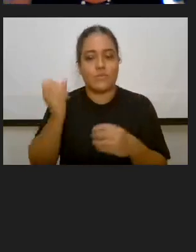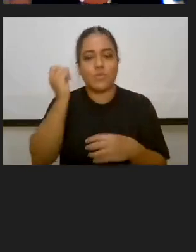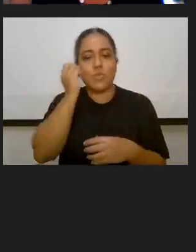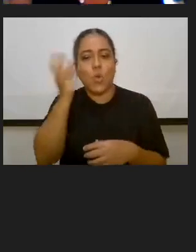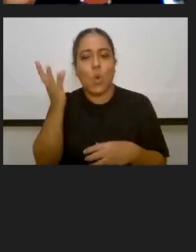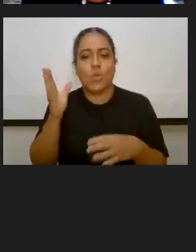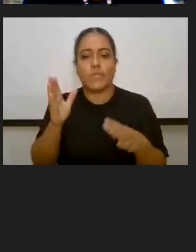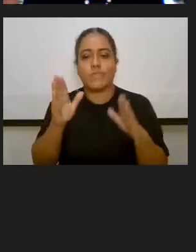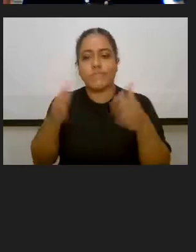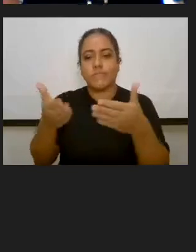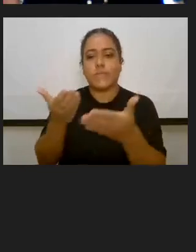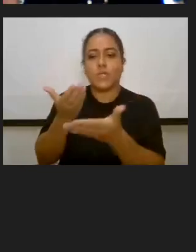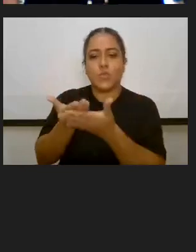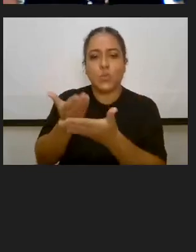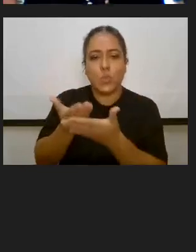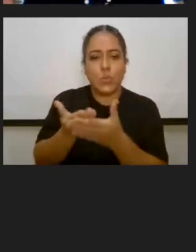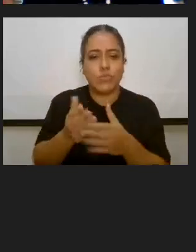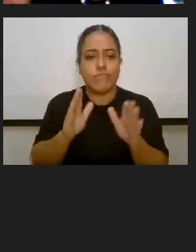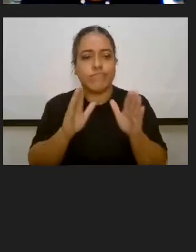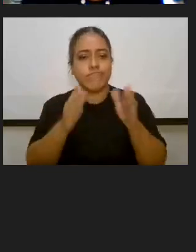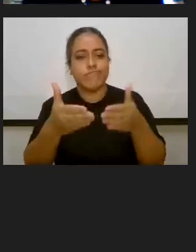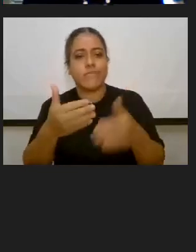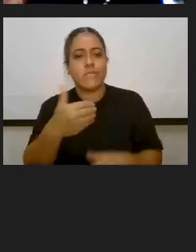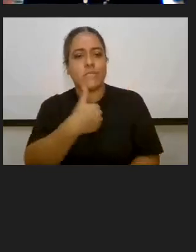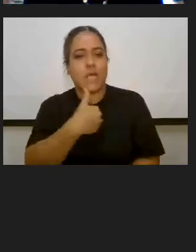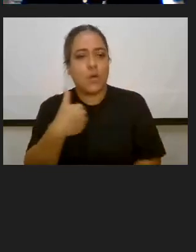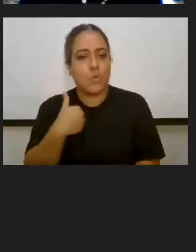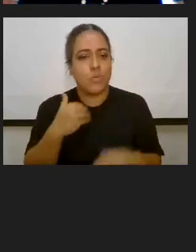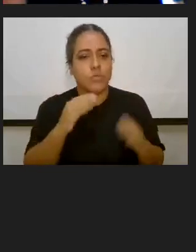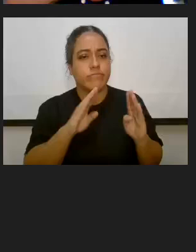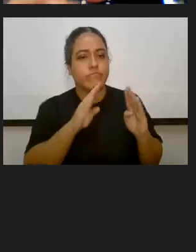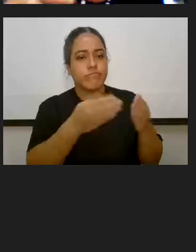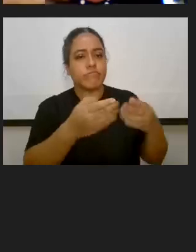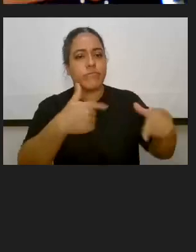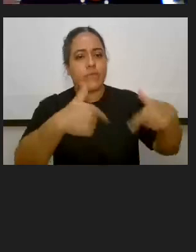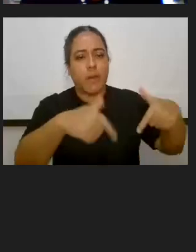à saúde, a trabalho,